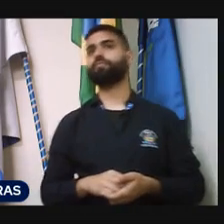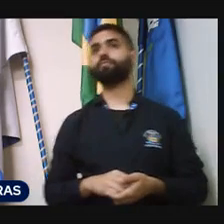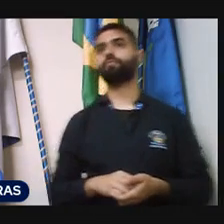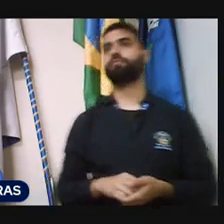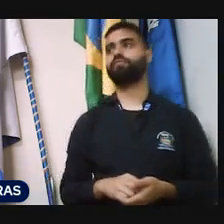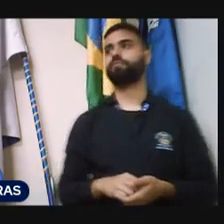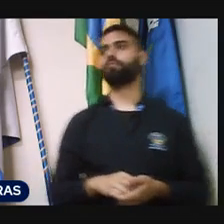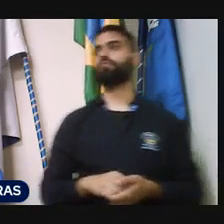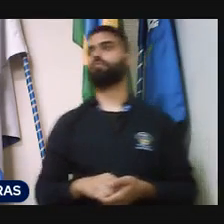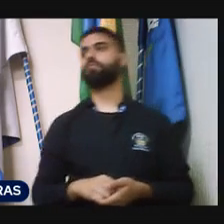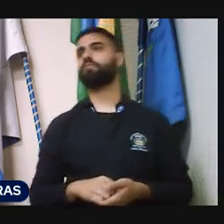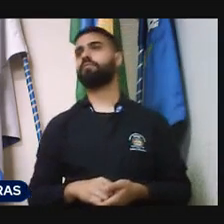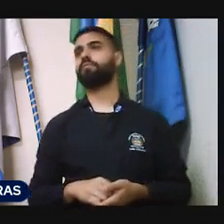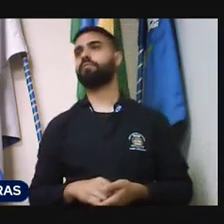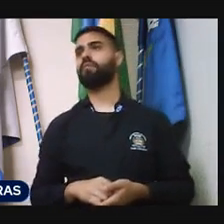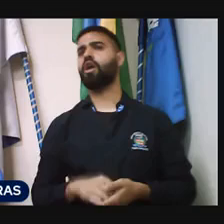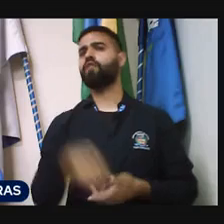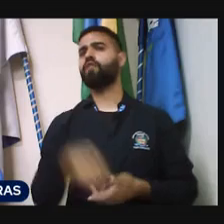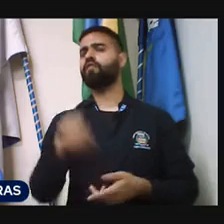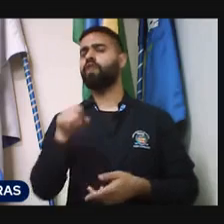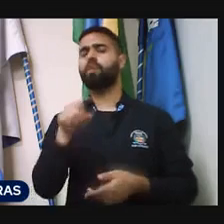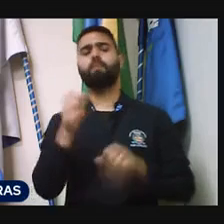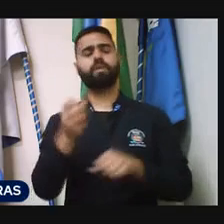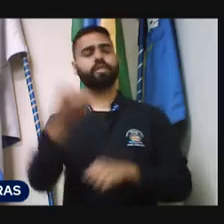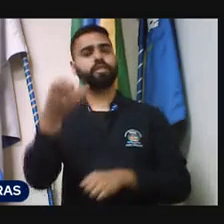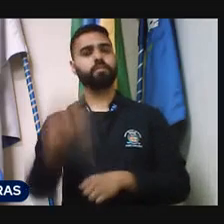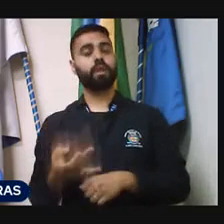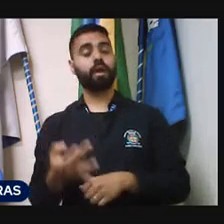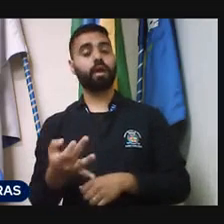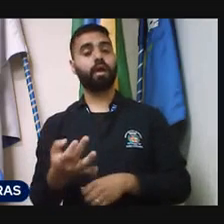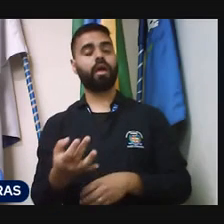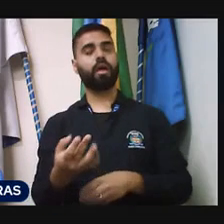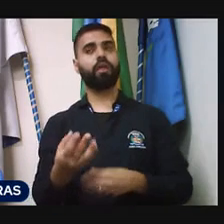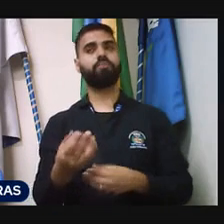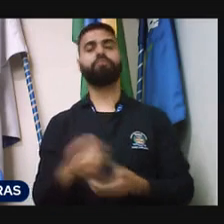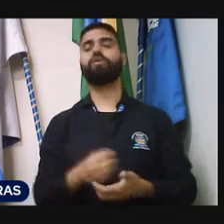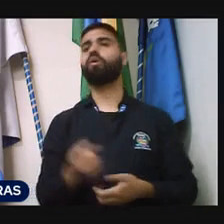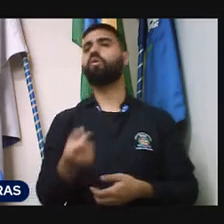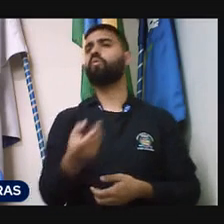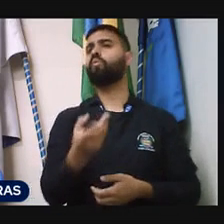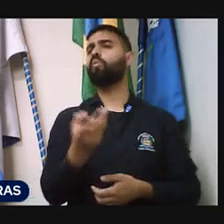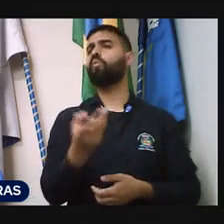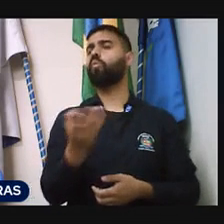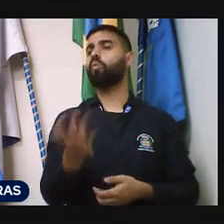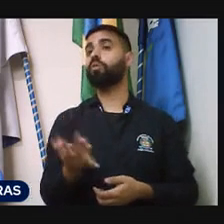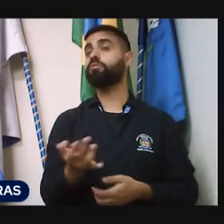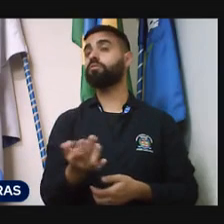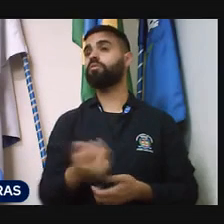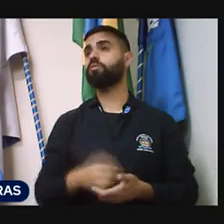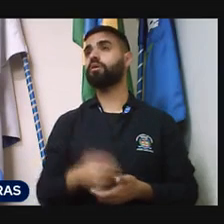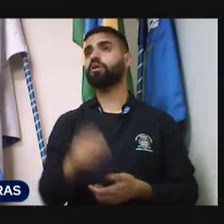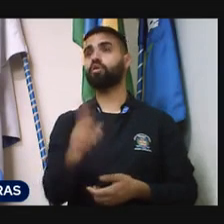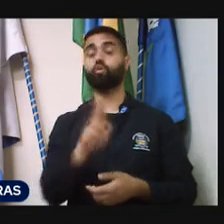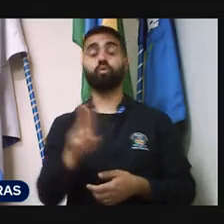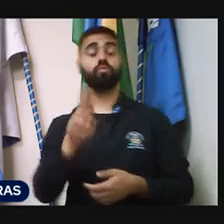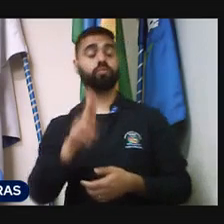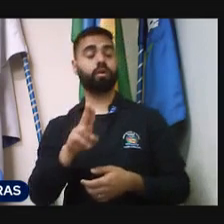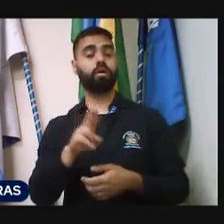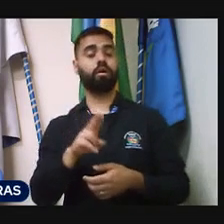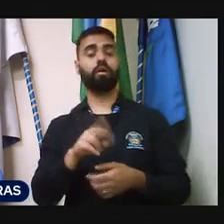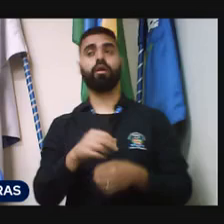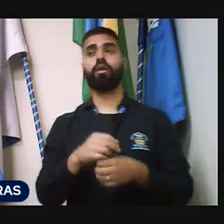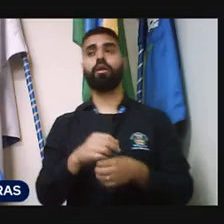faça um um detalhamento com relação do valor implementado lá com a instalação